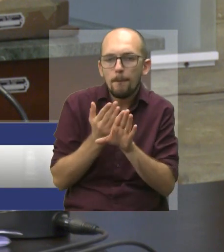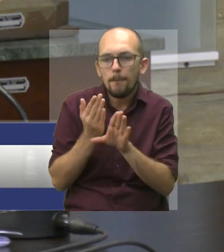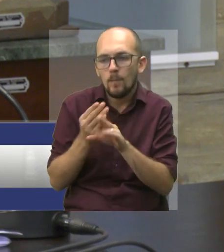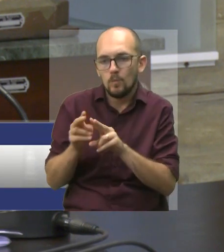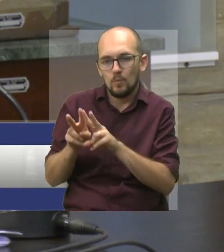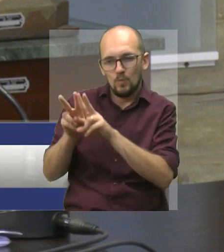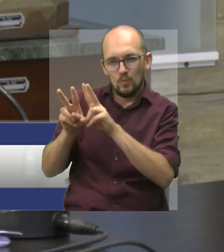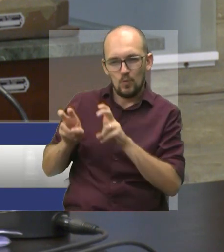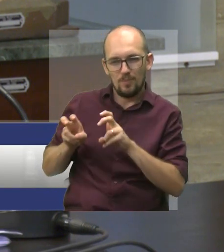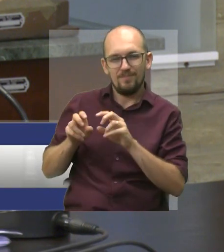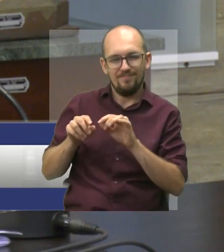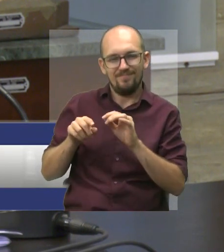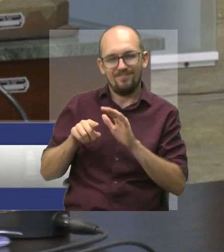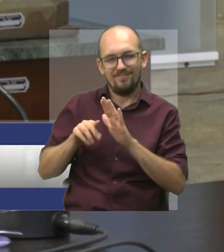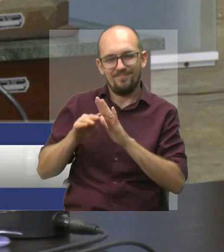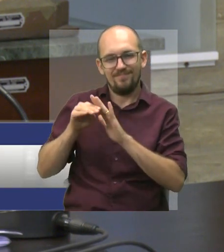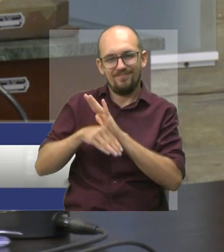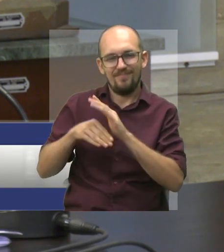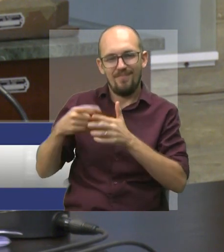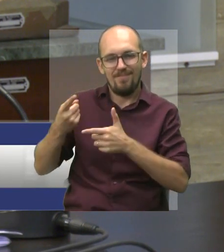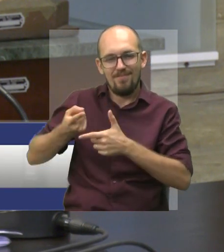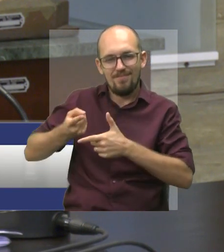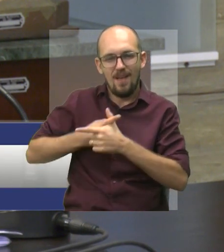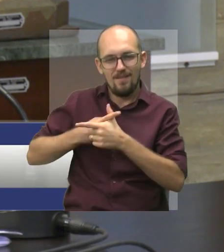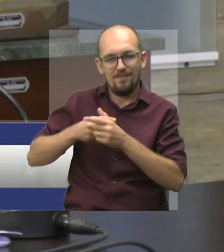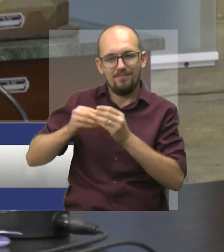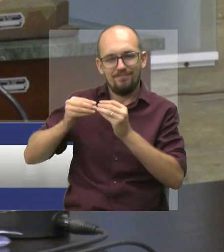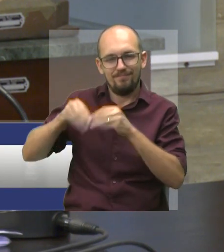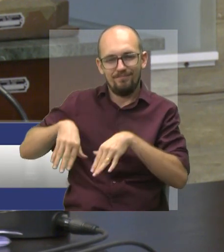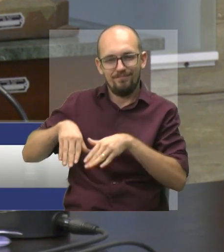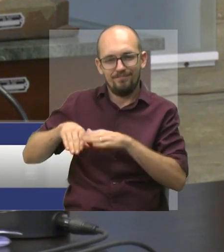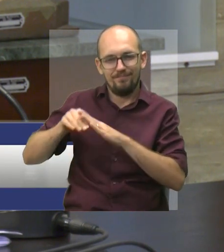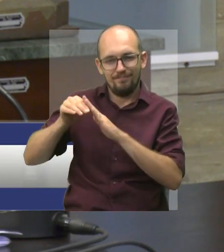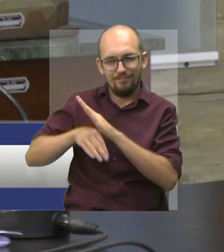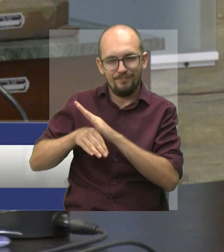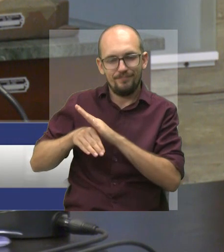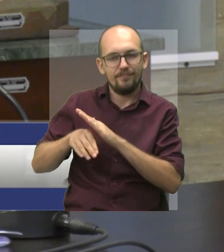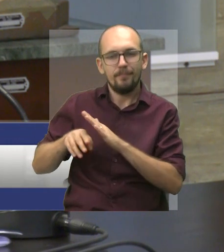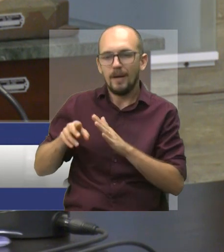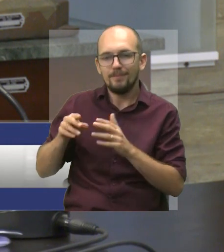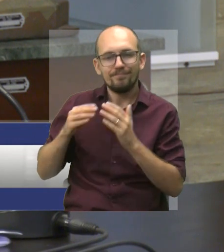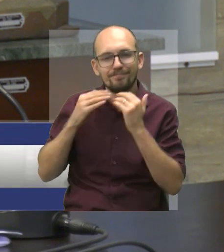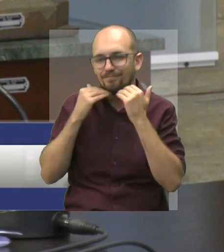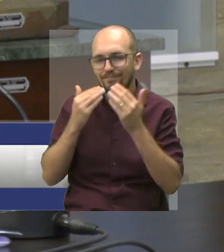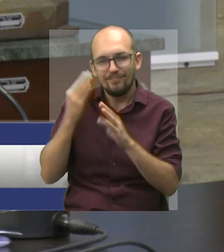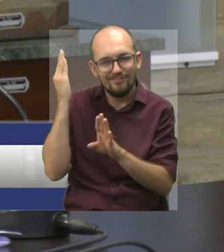relação a déficit da Previdência, verifica-se que ele não existe.